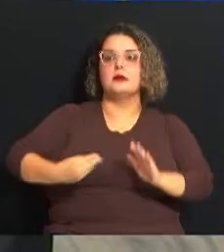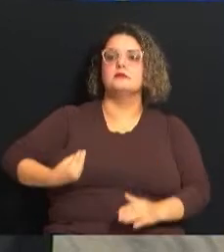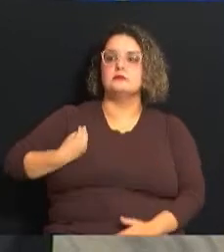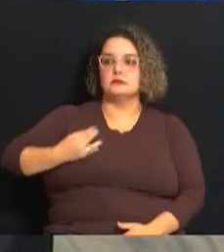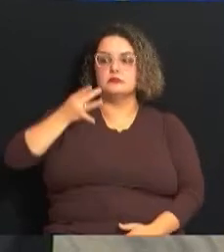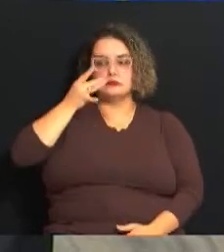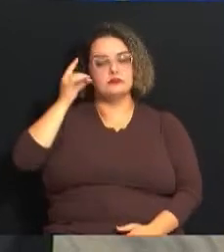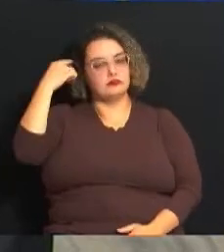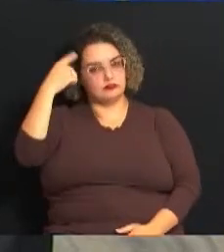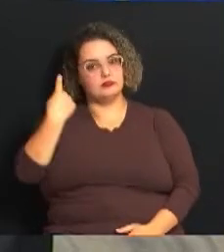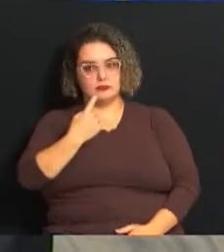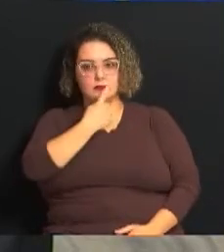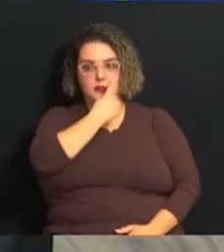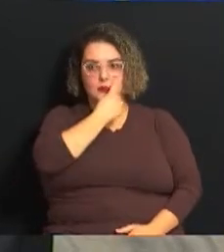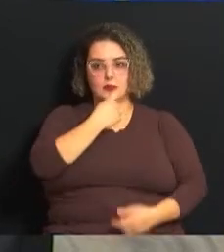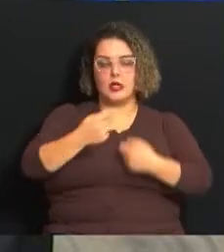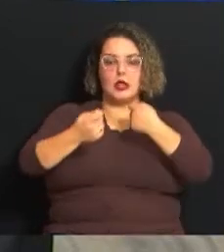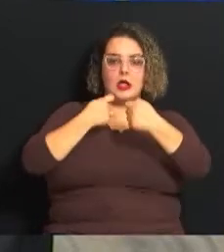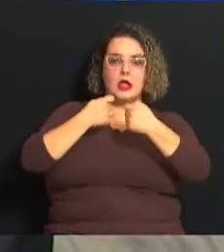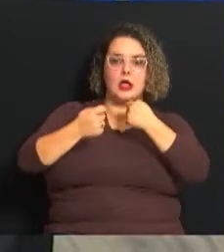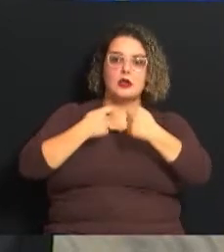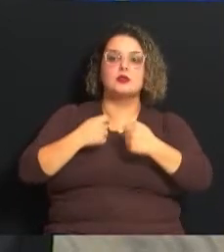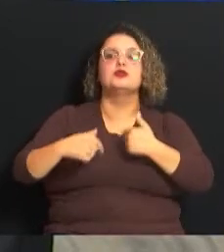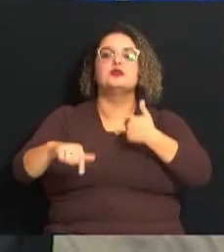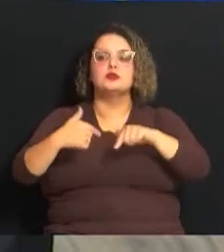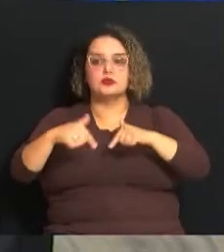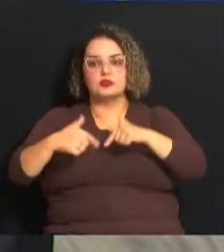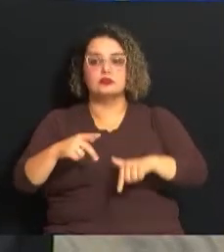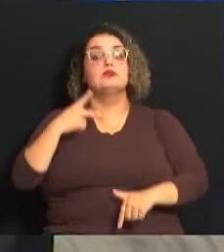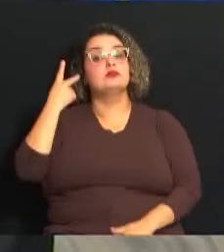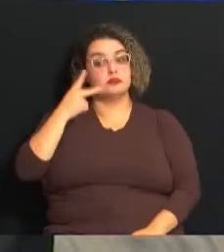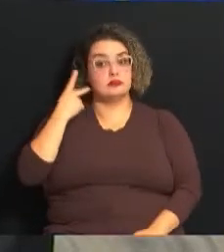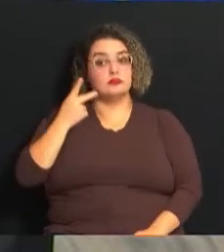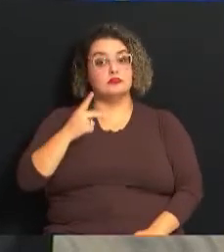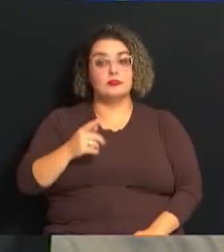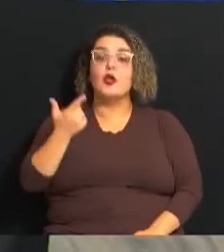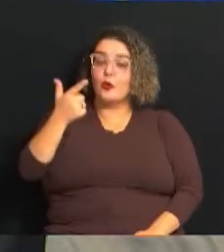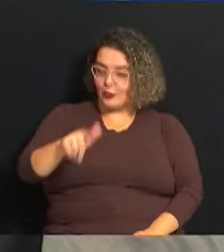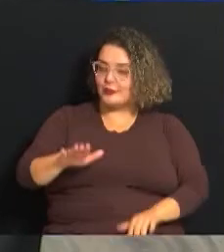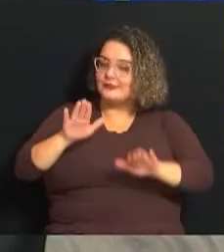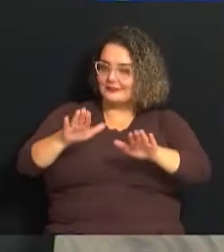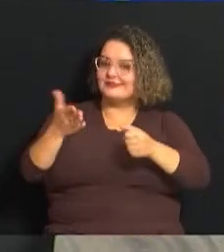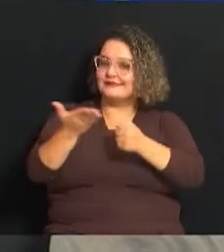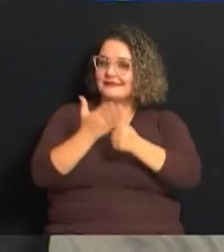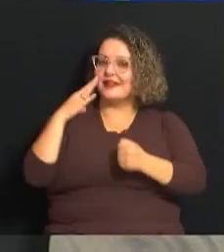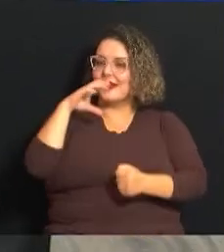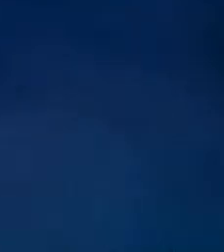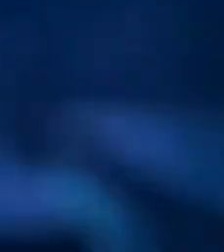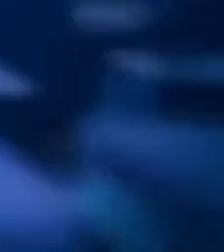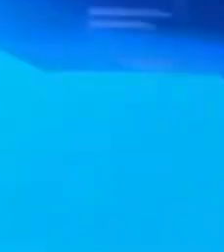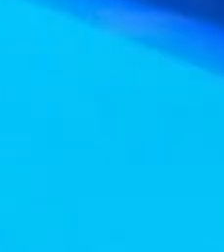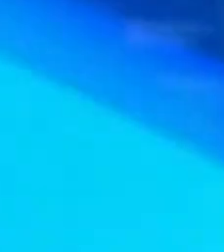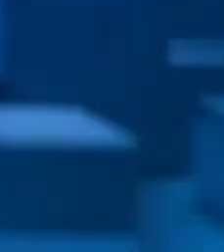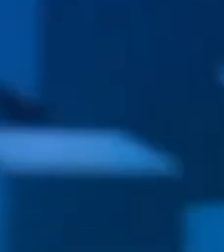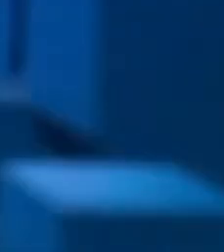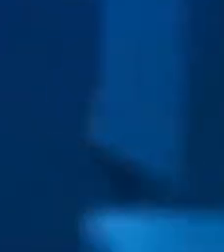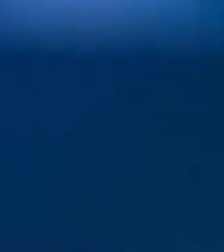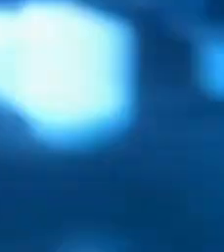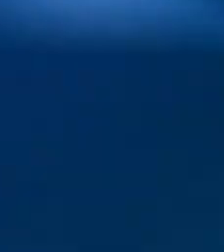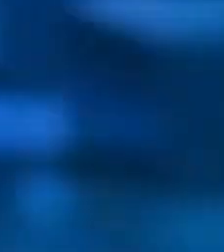Abreu vai entrevistar o vereador sobre o trabalho parlamentar. Não sai daí que o nosso intervalo é rapidinho.